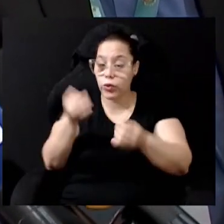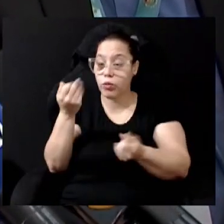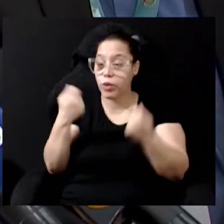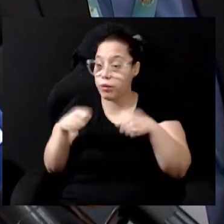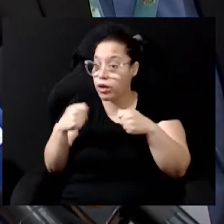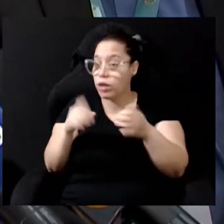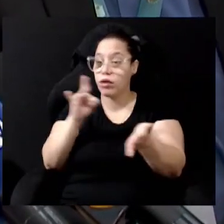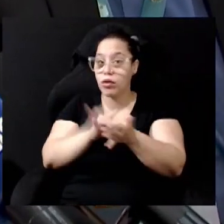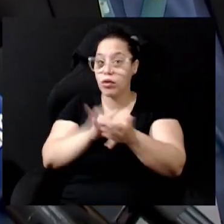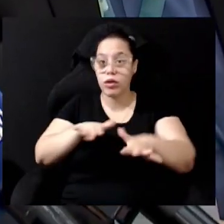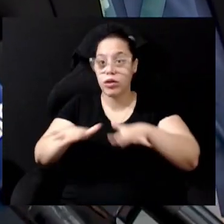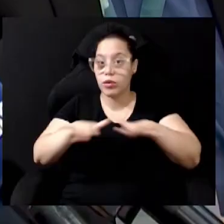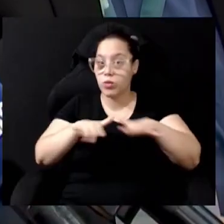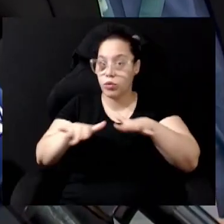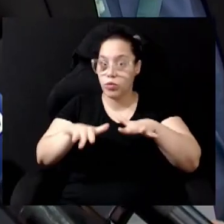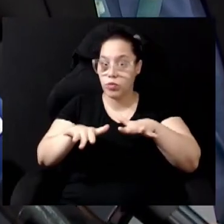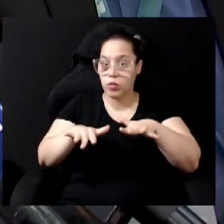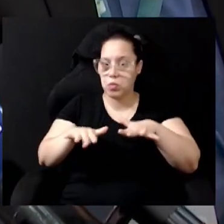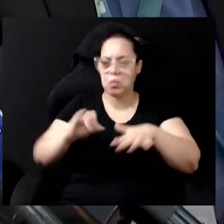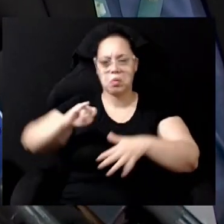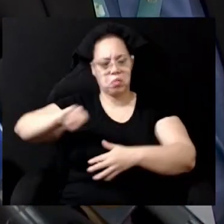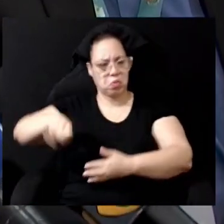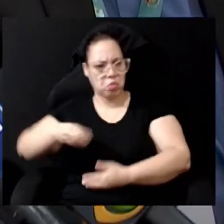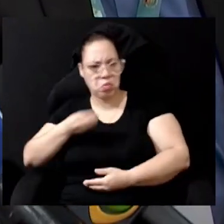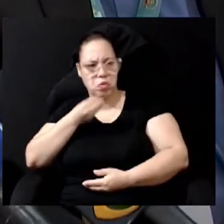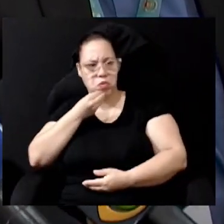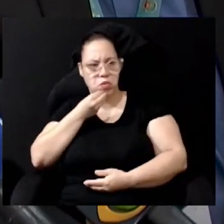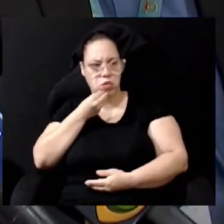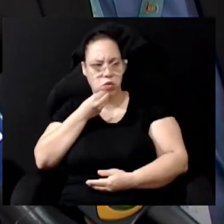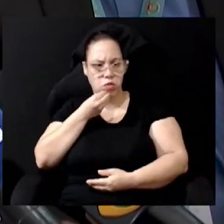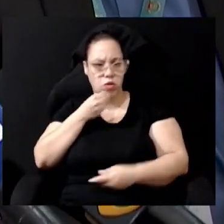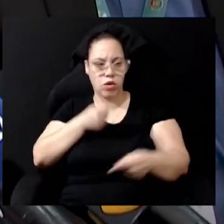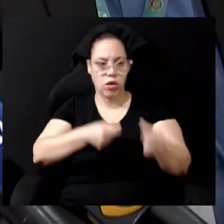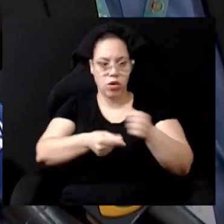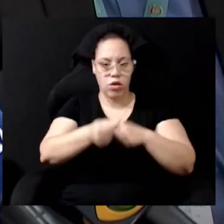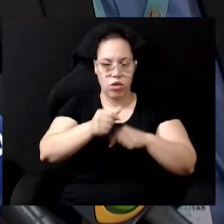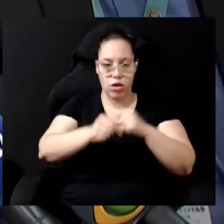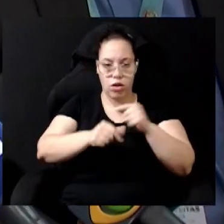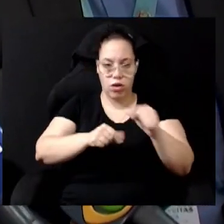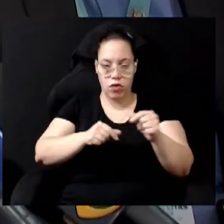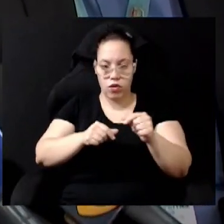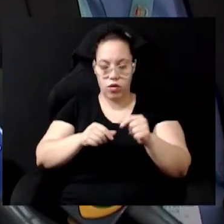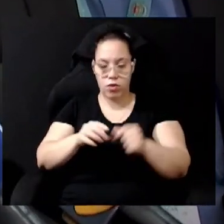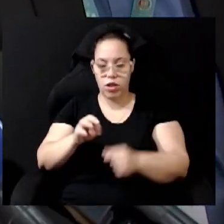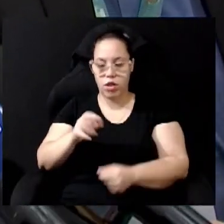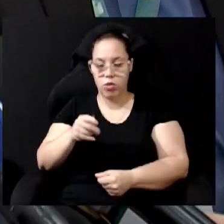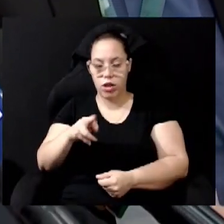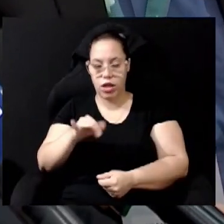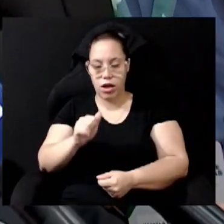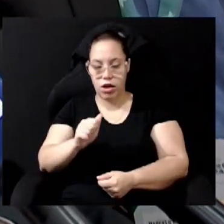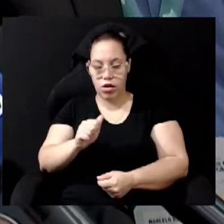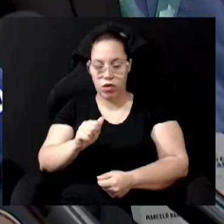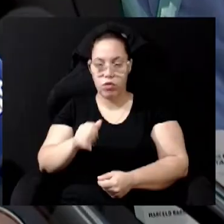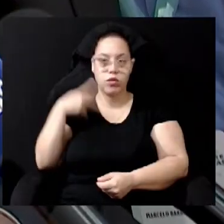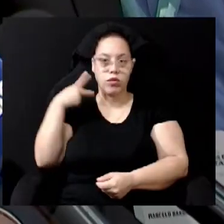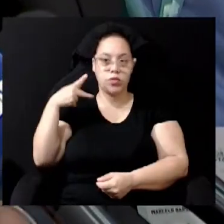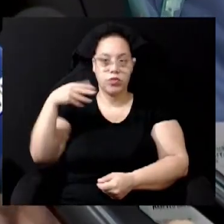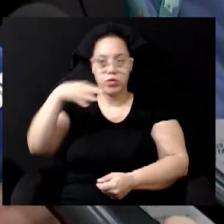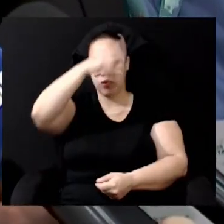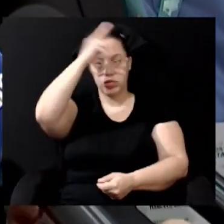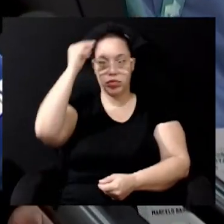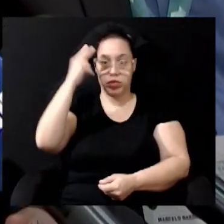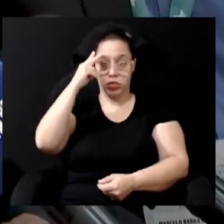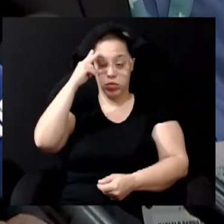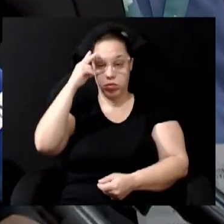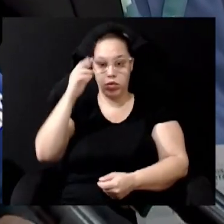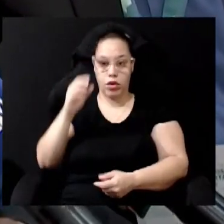momento muito oportuno agora da reforma tributária pode ser um instante em que prefeitos, vereadores, etc., possam dirigir-se a Brasília e fazer